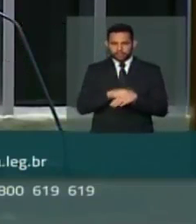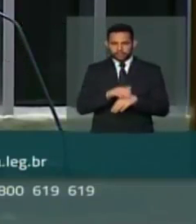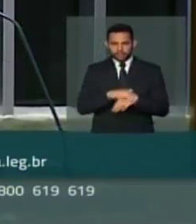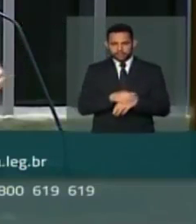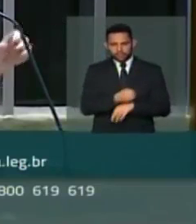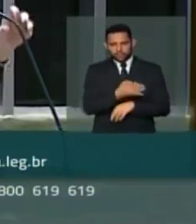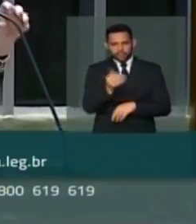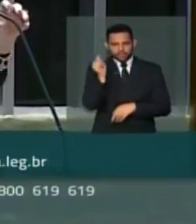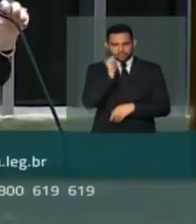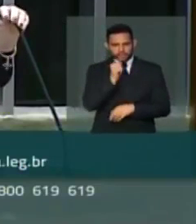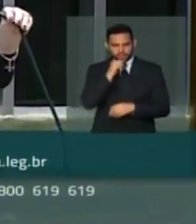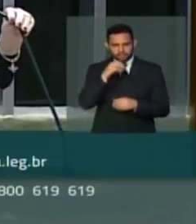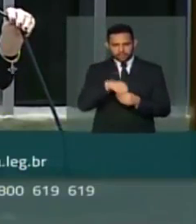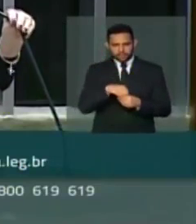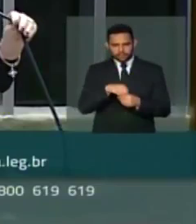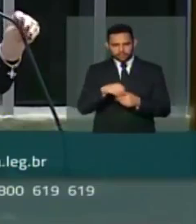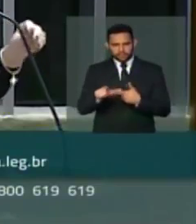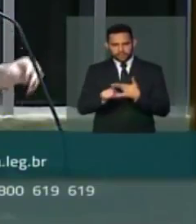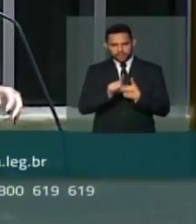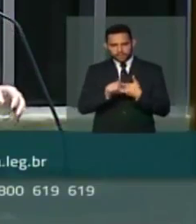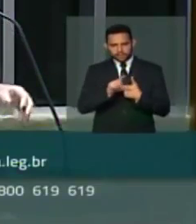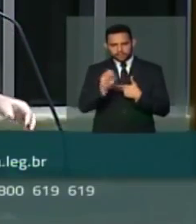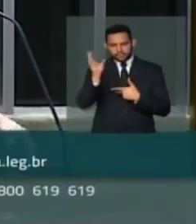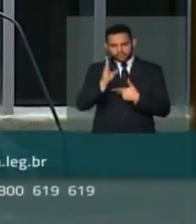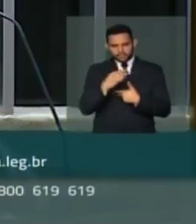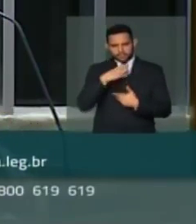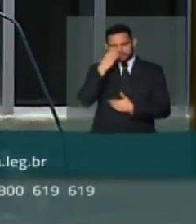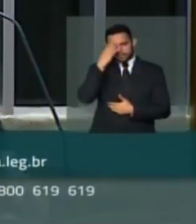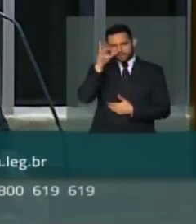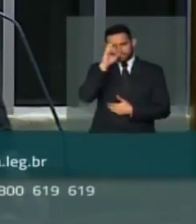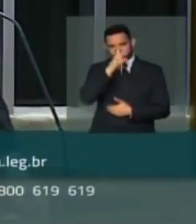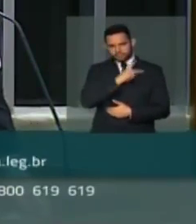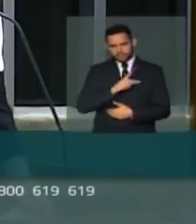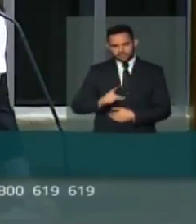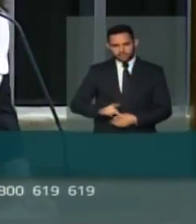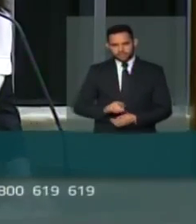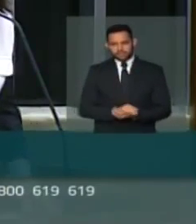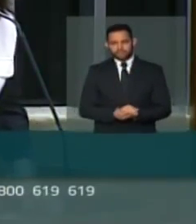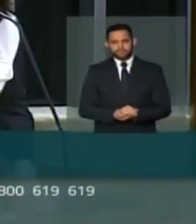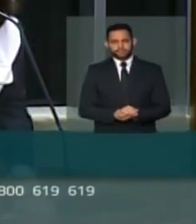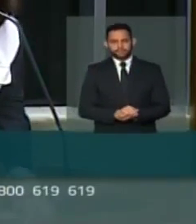quadro de mulheres no Legislativo brasileiro. Muito obrigada, senhor presidente.